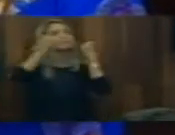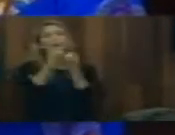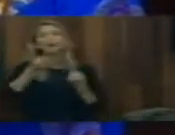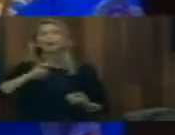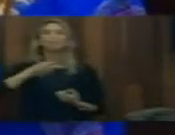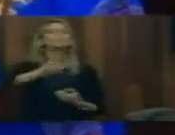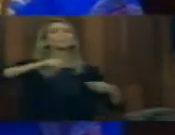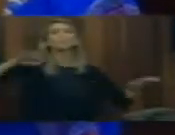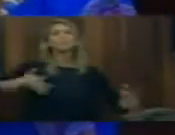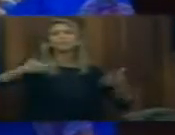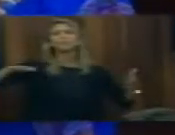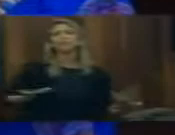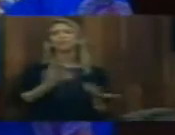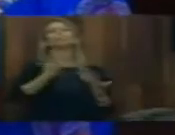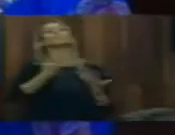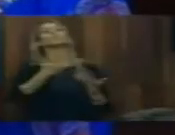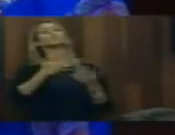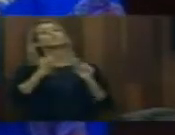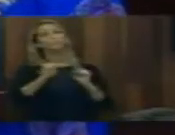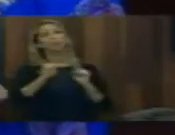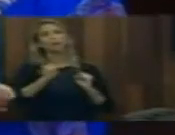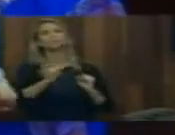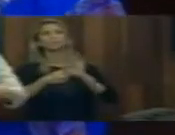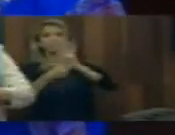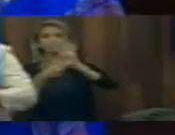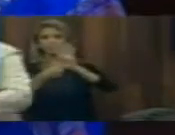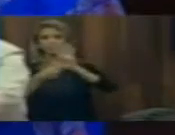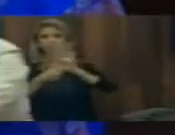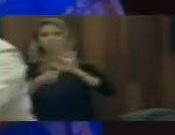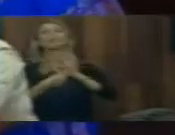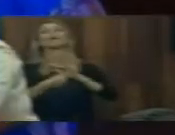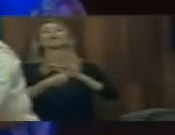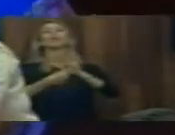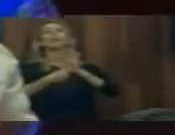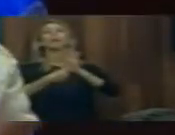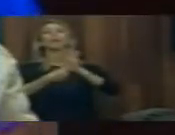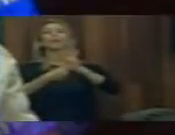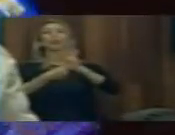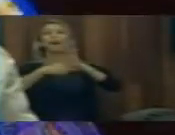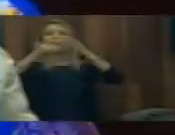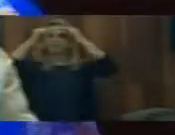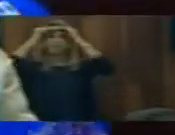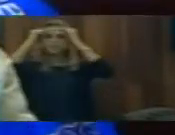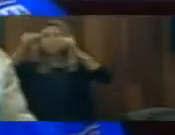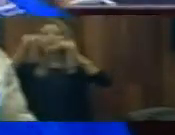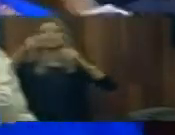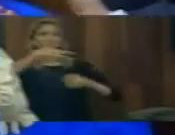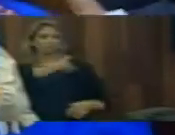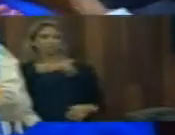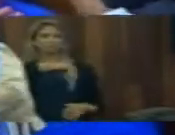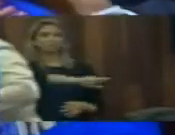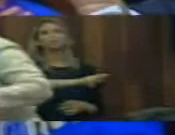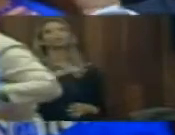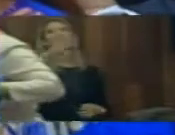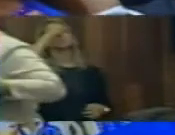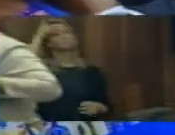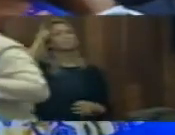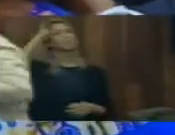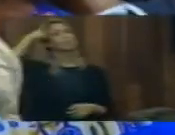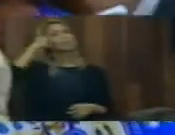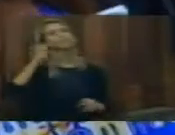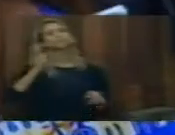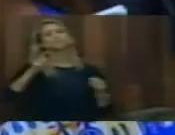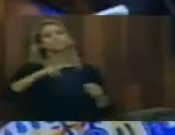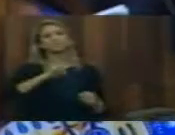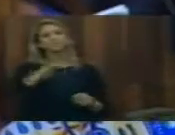eventos comemorativos que buscam o resgate das tradições afro-brasileiras para fortalecer os